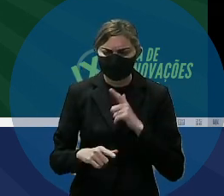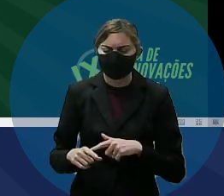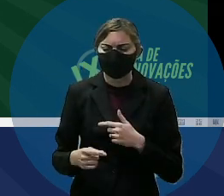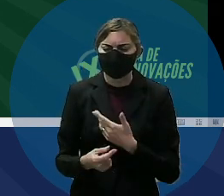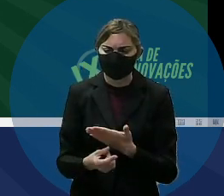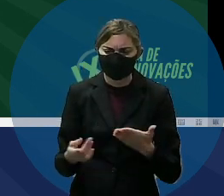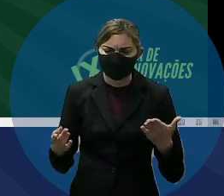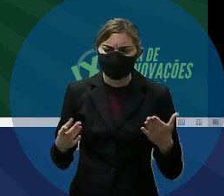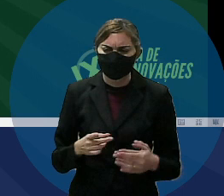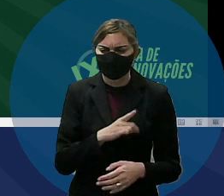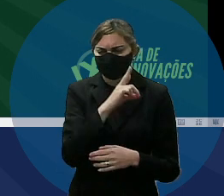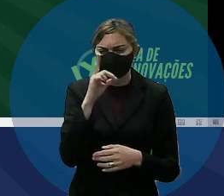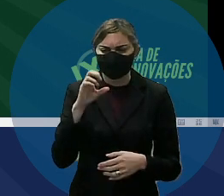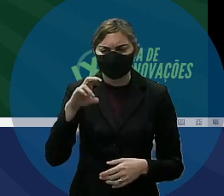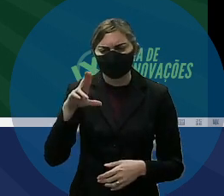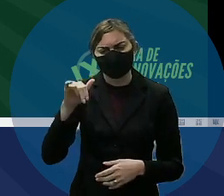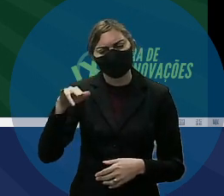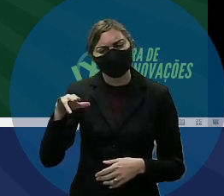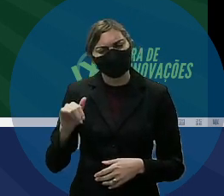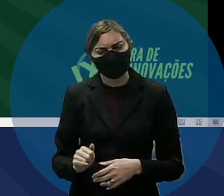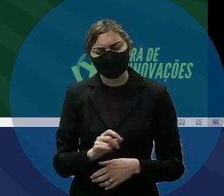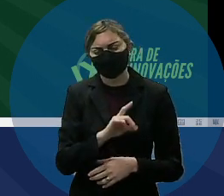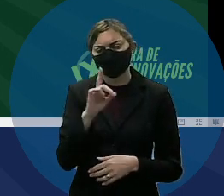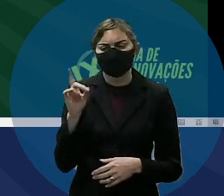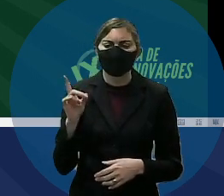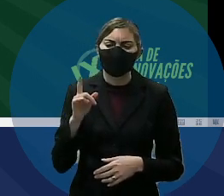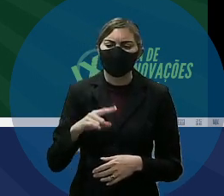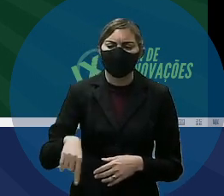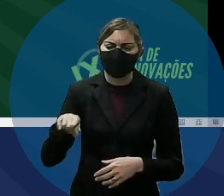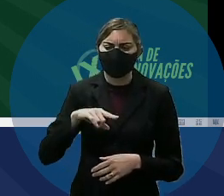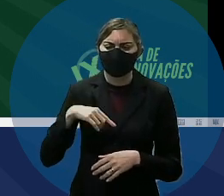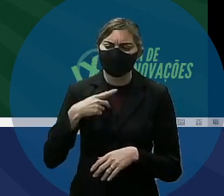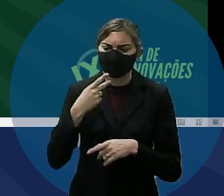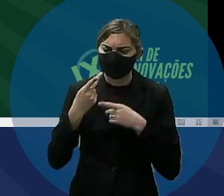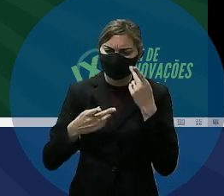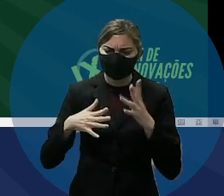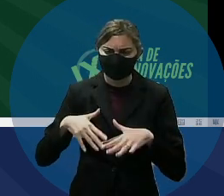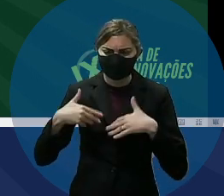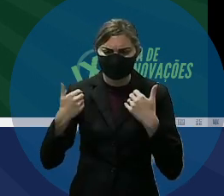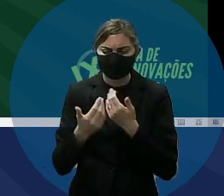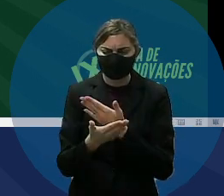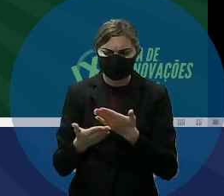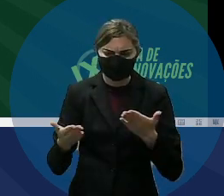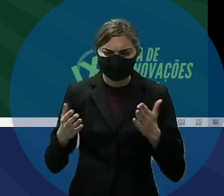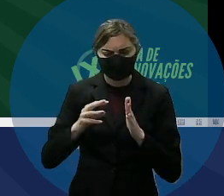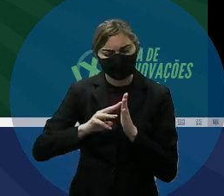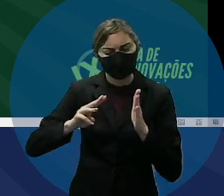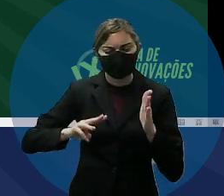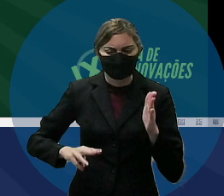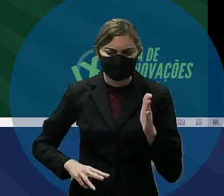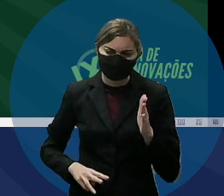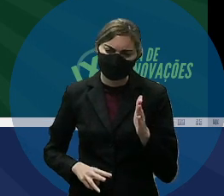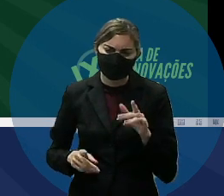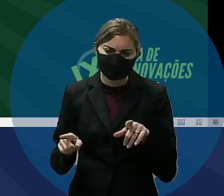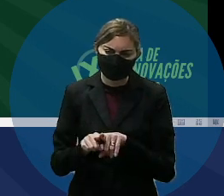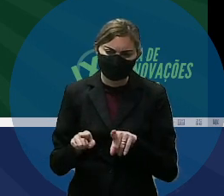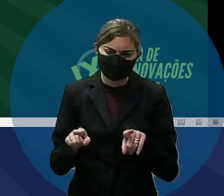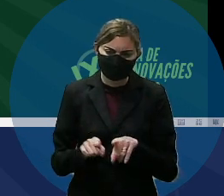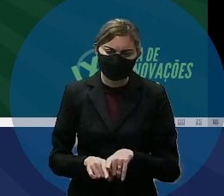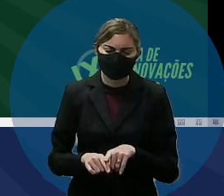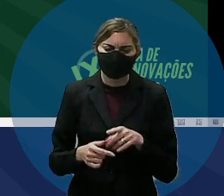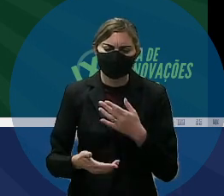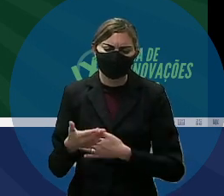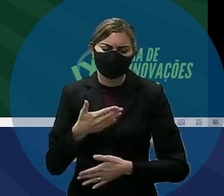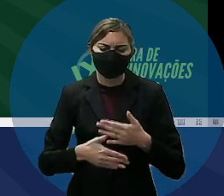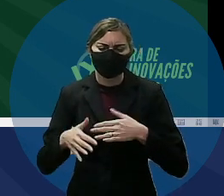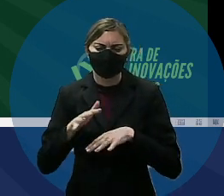dia da culminância, que mais um pouquinho à frente a gente vai falar melhor sobre ela, na metodologia. E também perceber a relação da